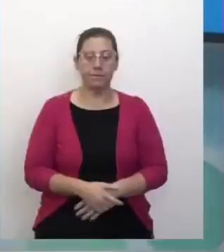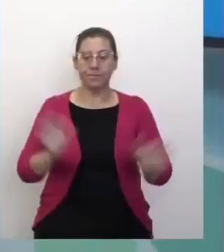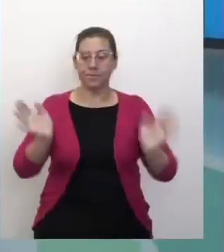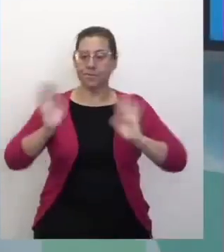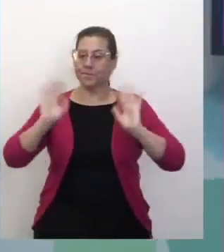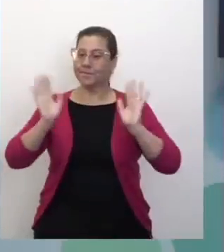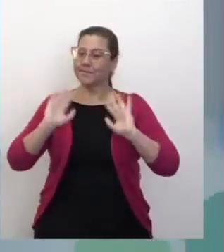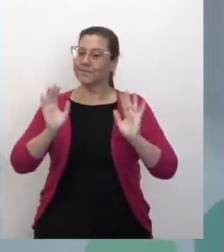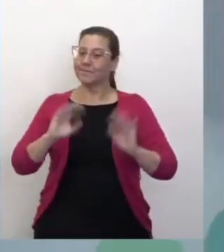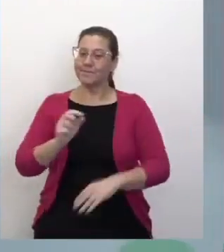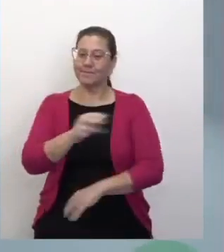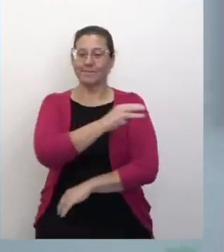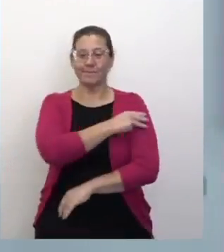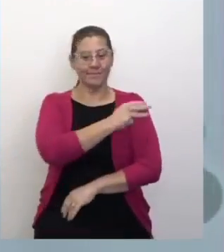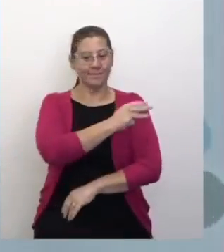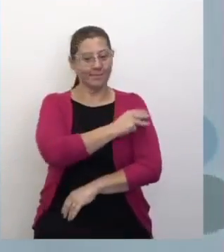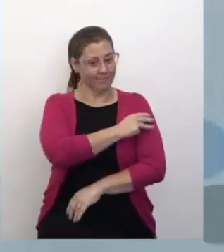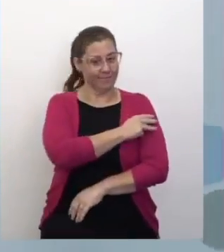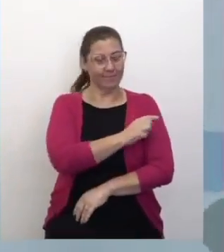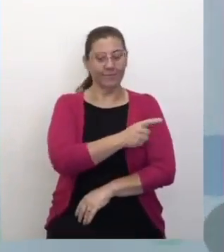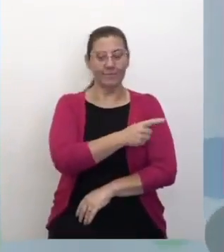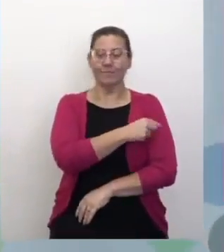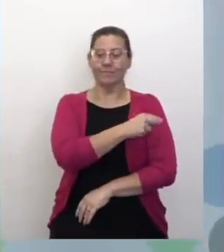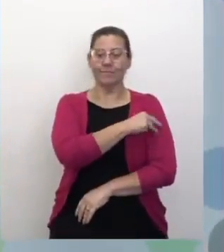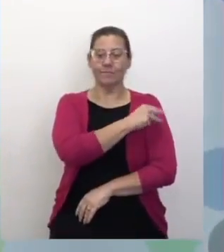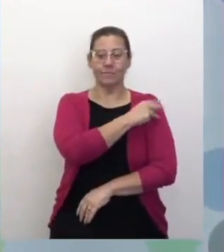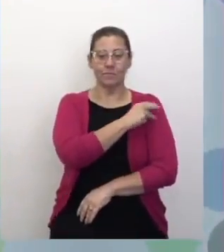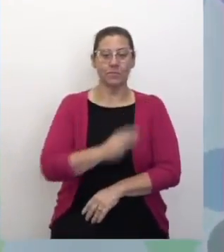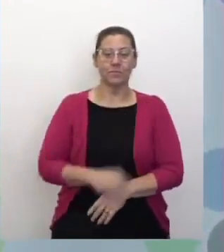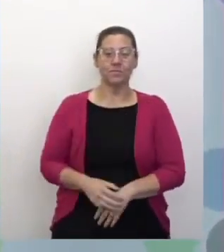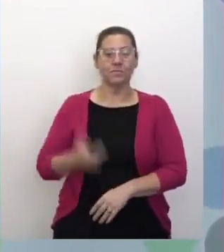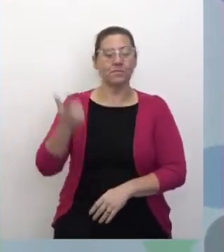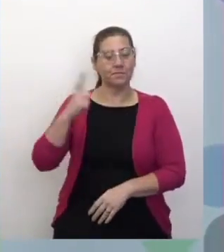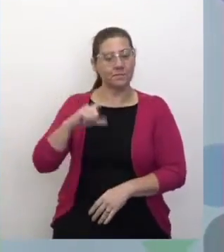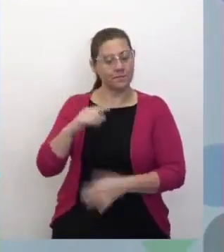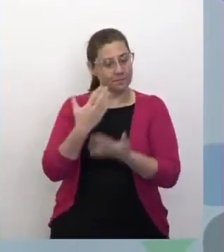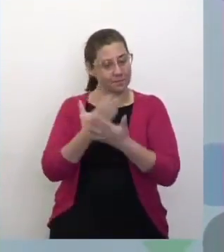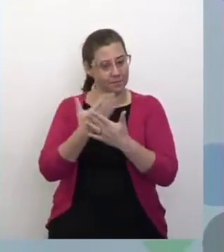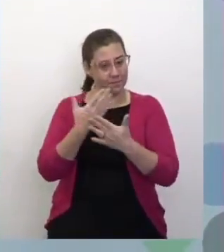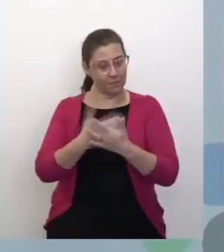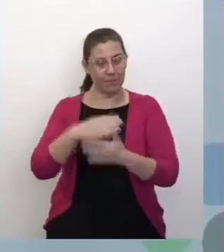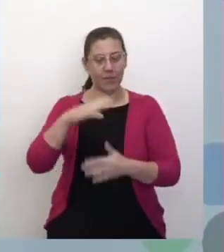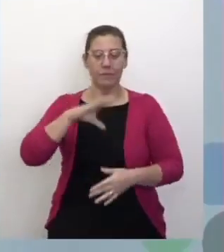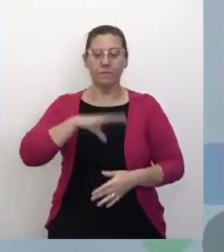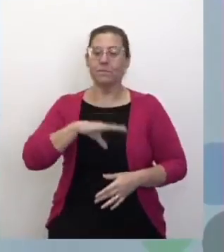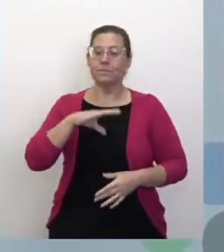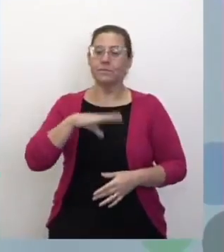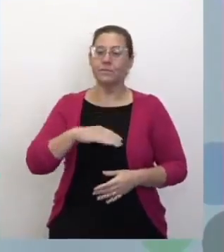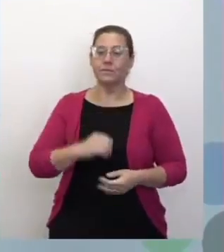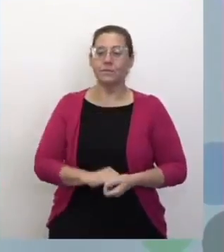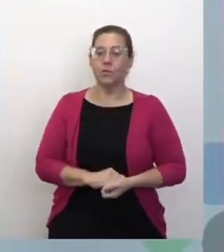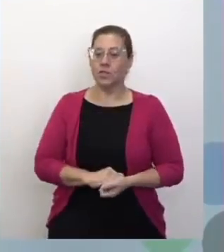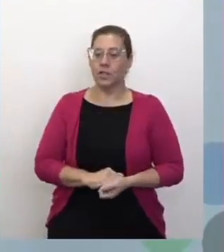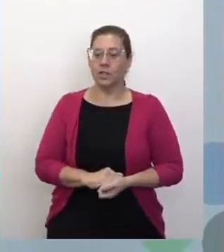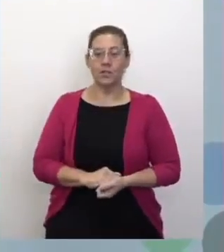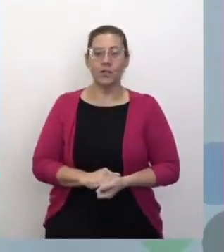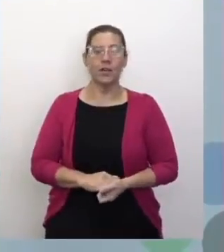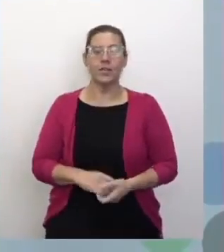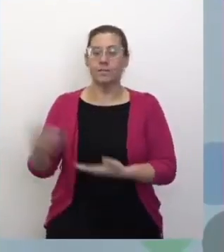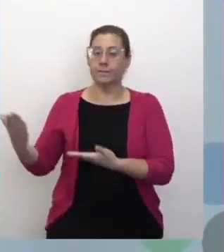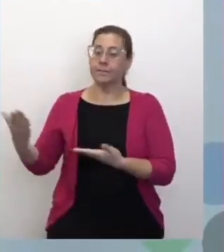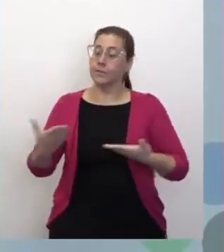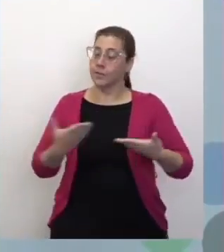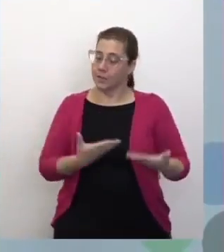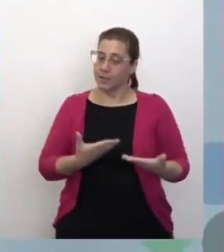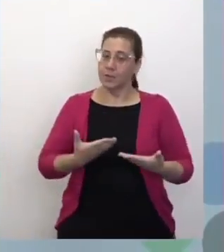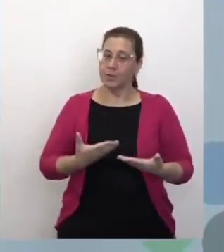olá, alunos da terceira série do ensino médio. Vamos a mais uma aula de língua portuguesa. E estamos aqui para atender